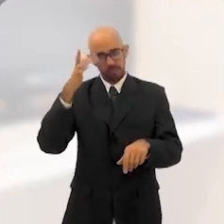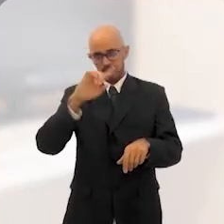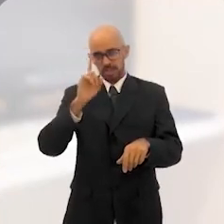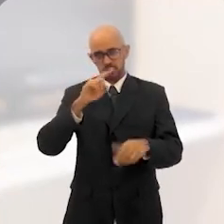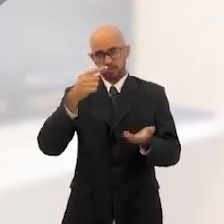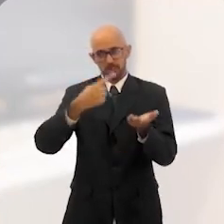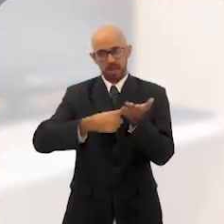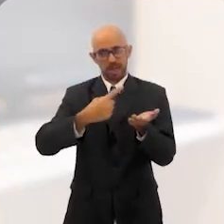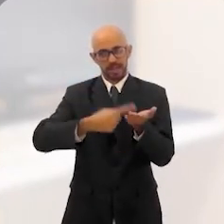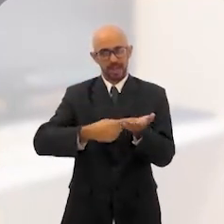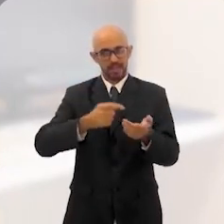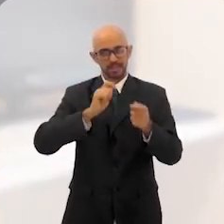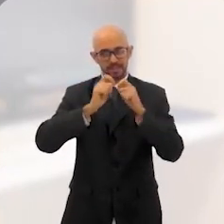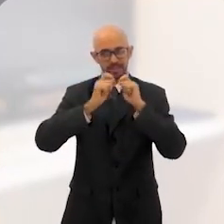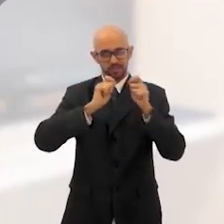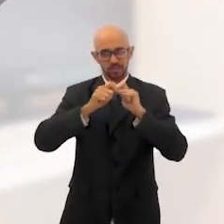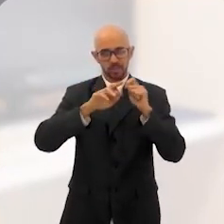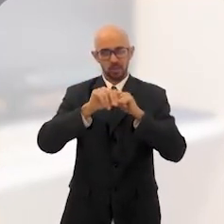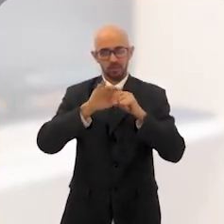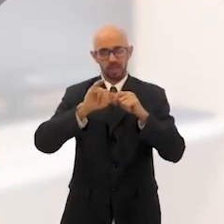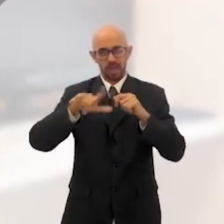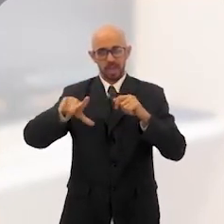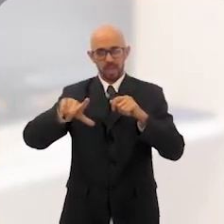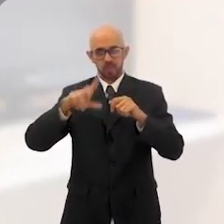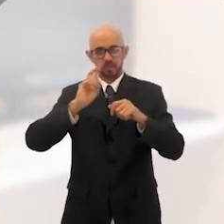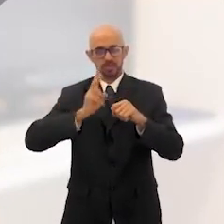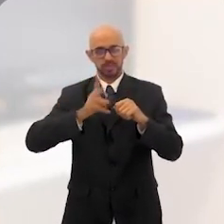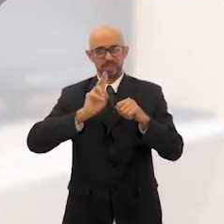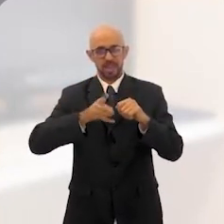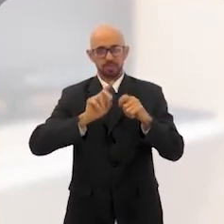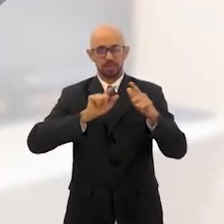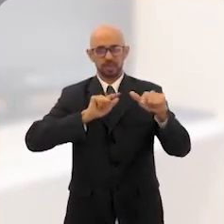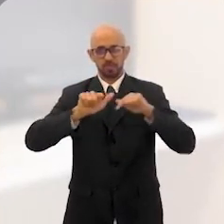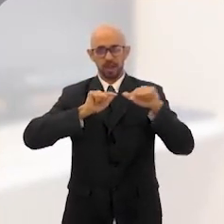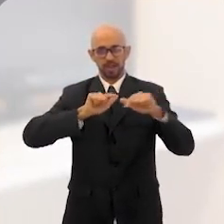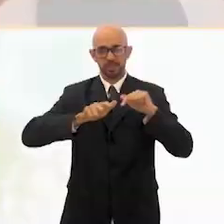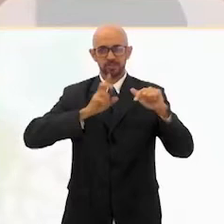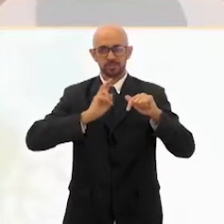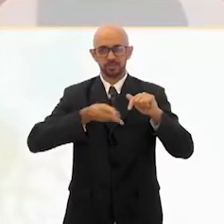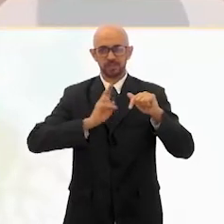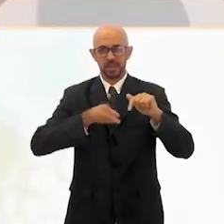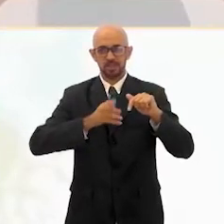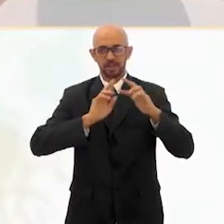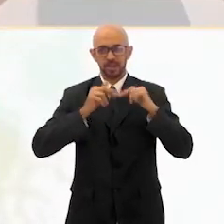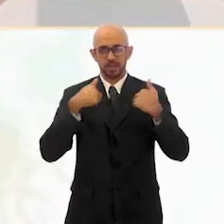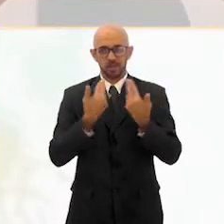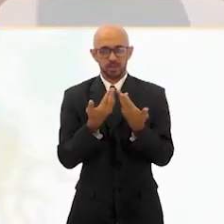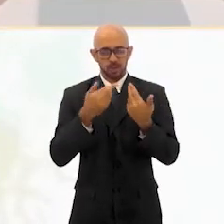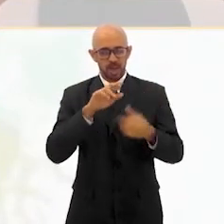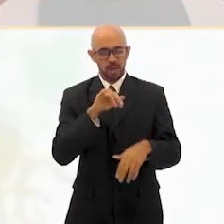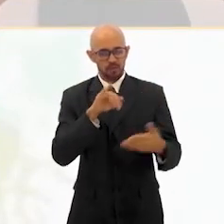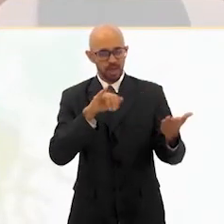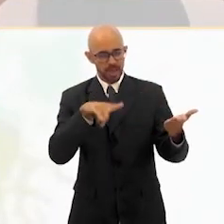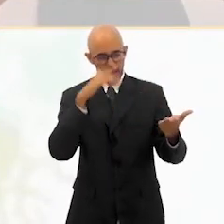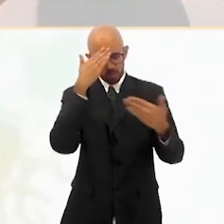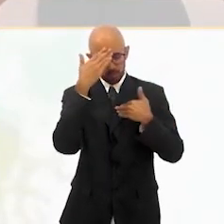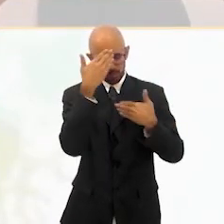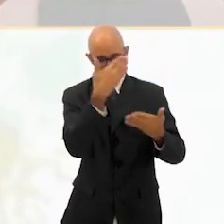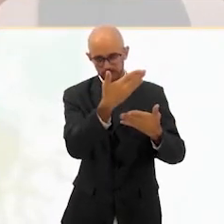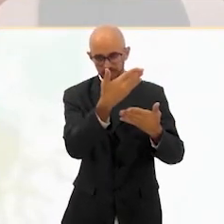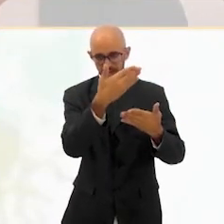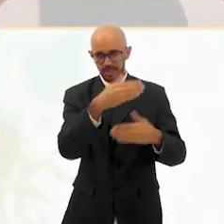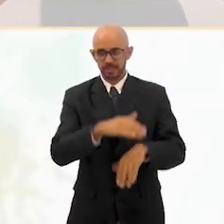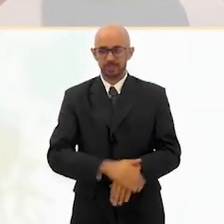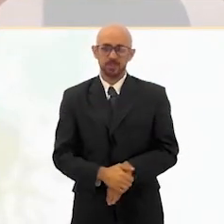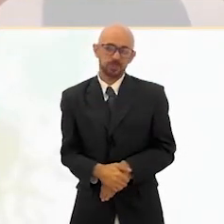essa entrevista com Rafael Almada, sempre trabalhando, sempre em reunião. Rafael, muito obrigada por você ter